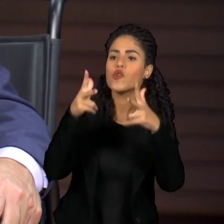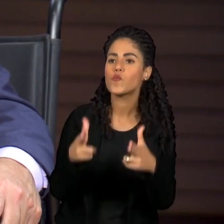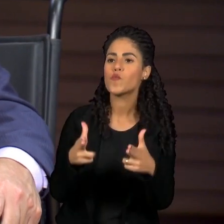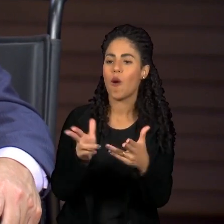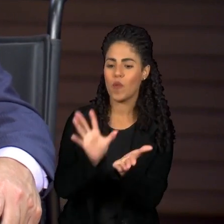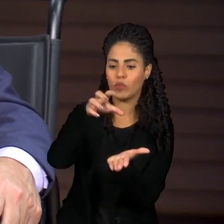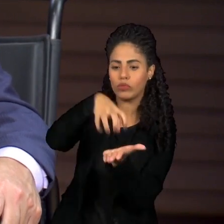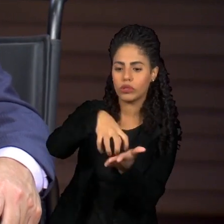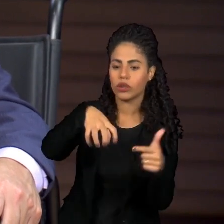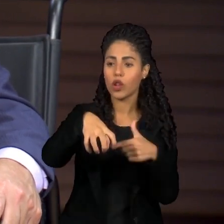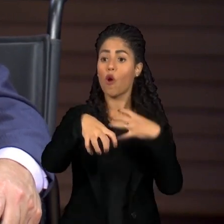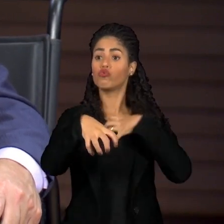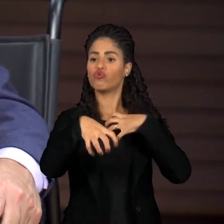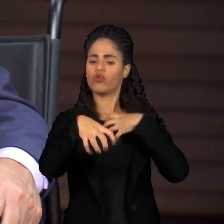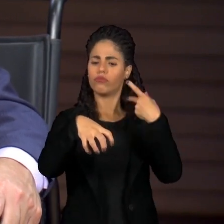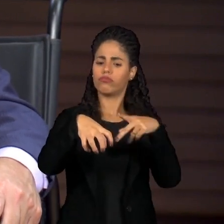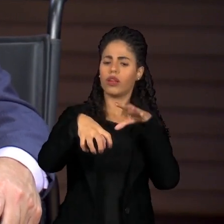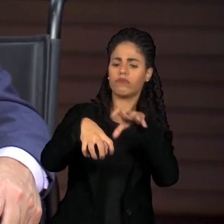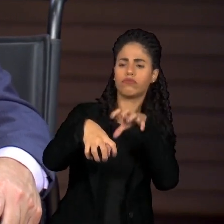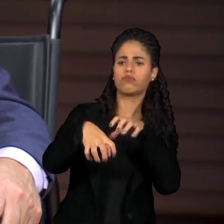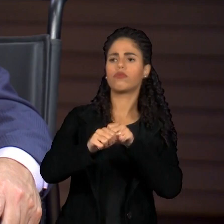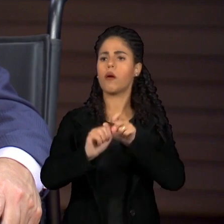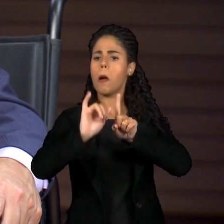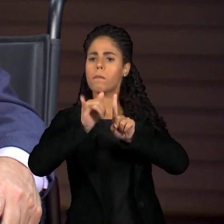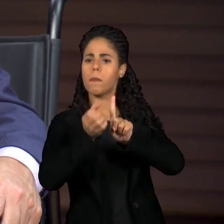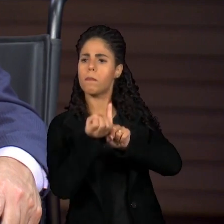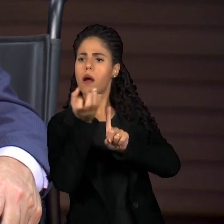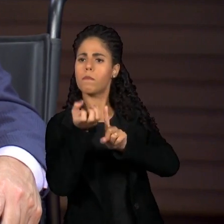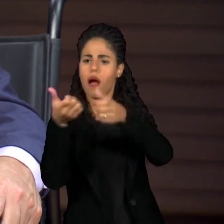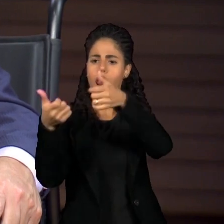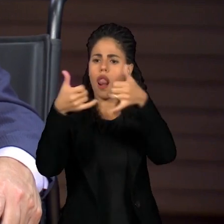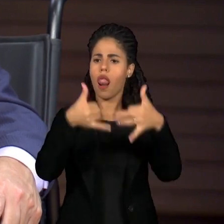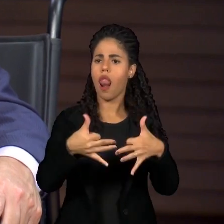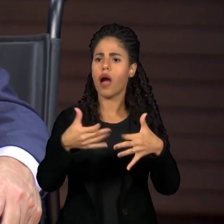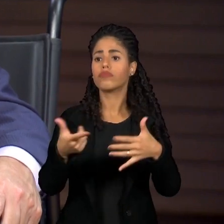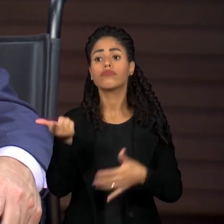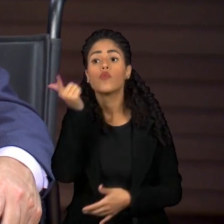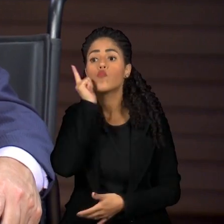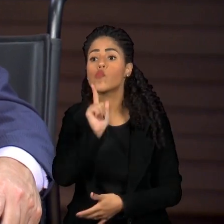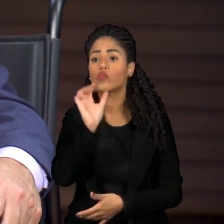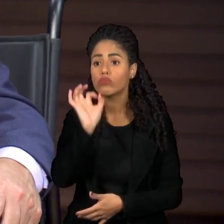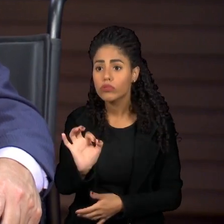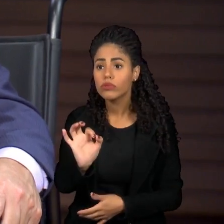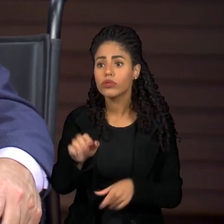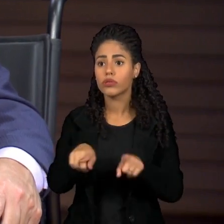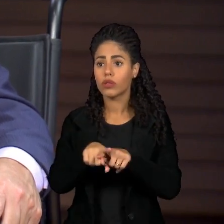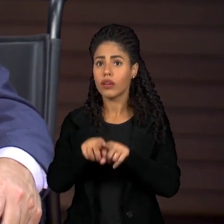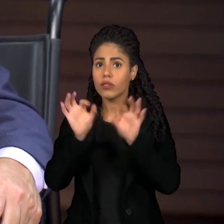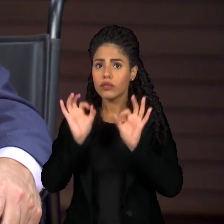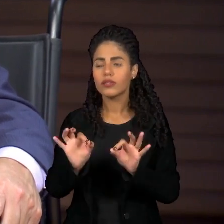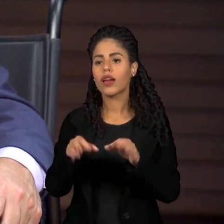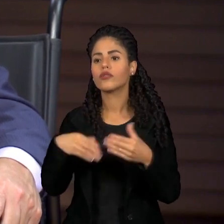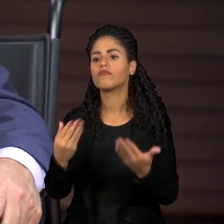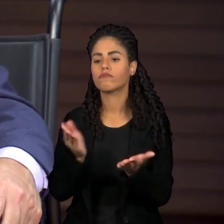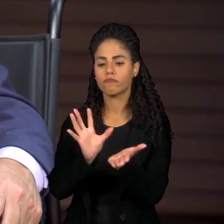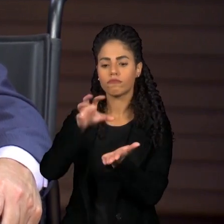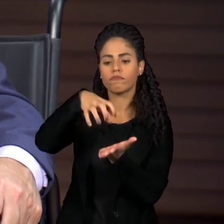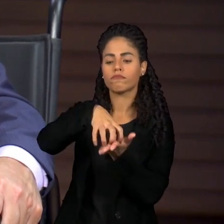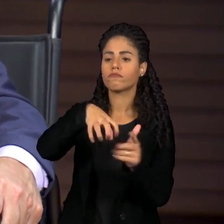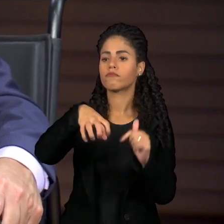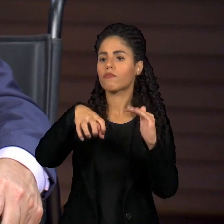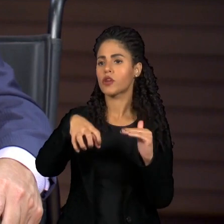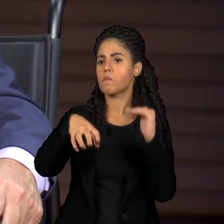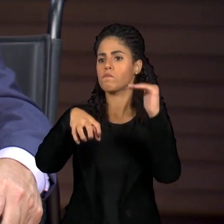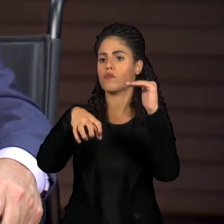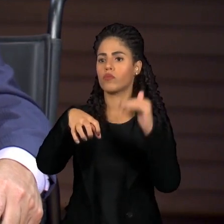é tratado, seja no discurso. Ele ganhou, vamos no português bem claro, um certo tom pejorativo,